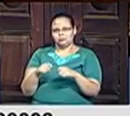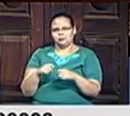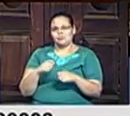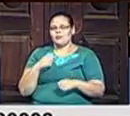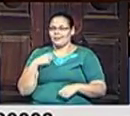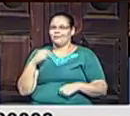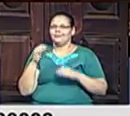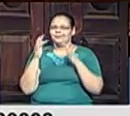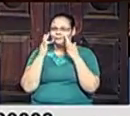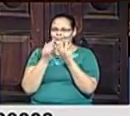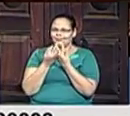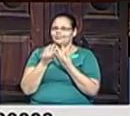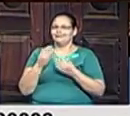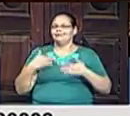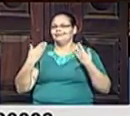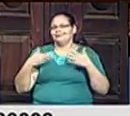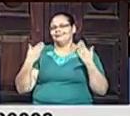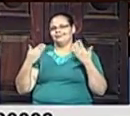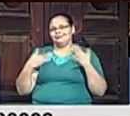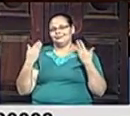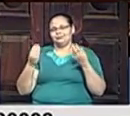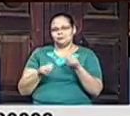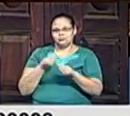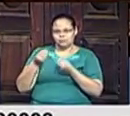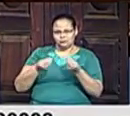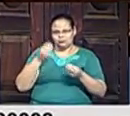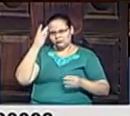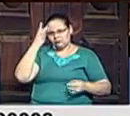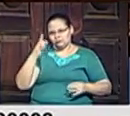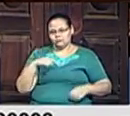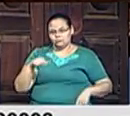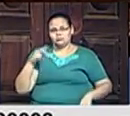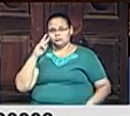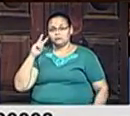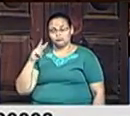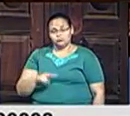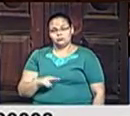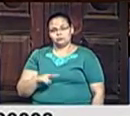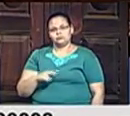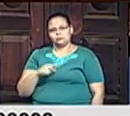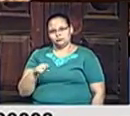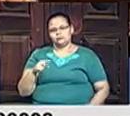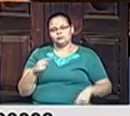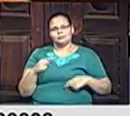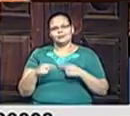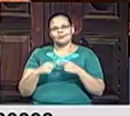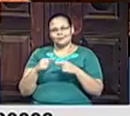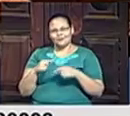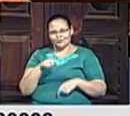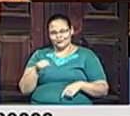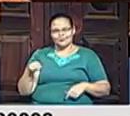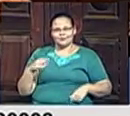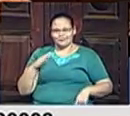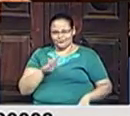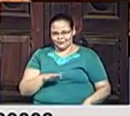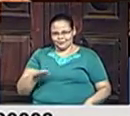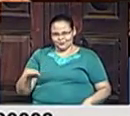alegria para os lares. Como amanhã, nós vamos ver a geração